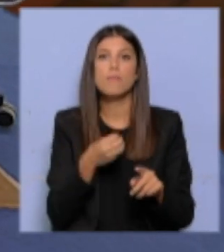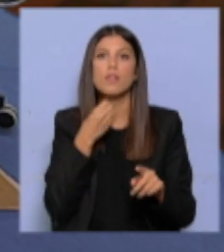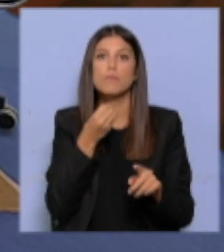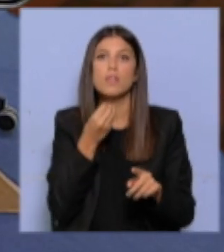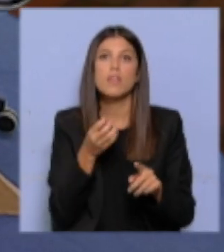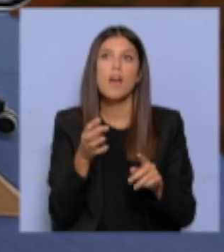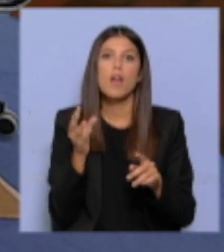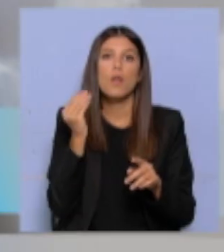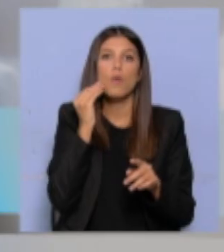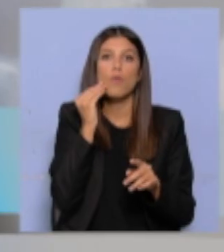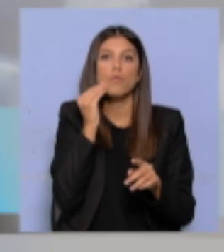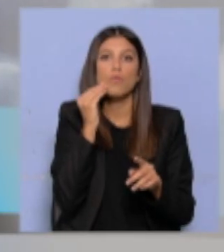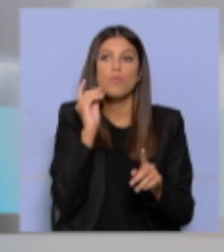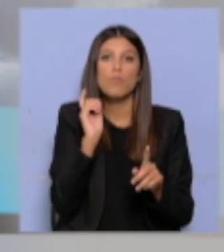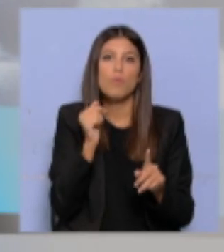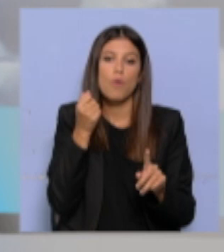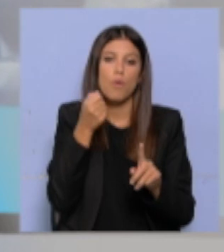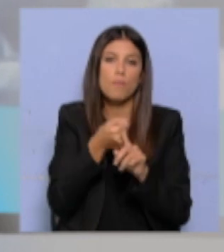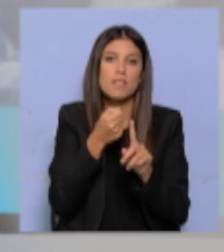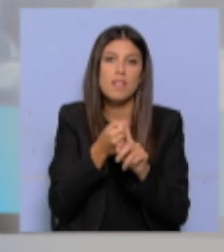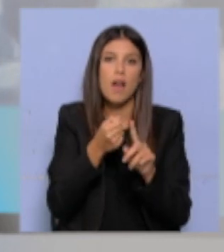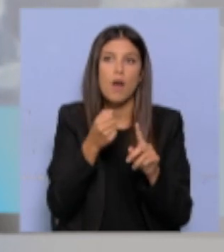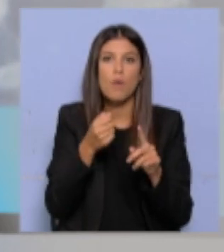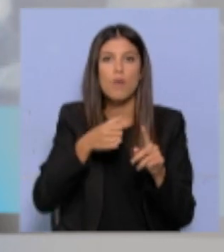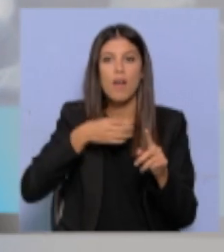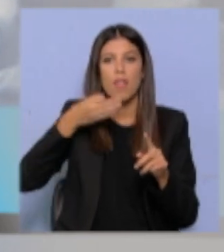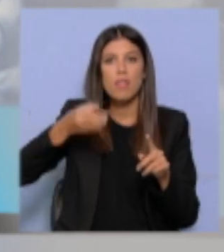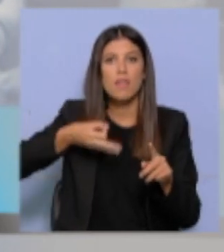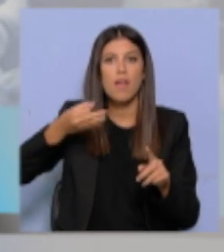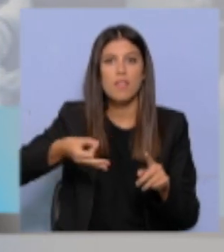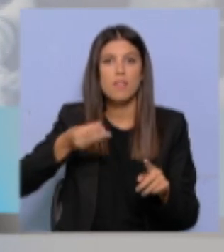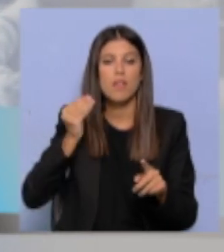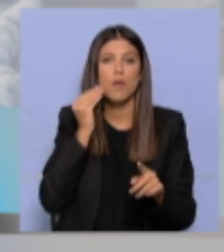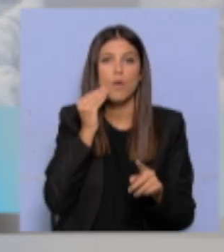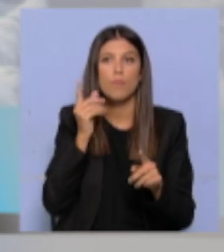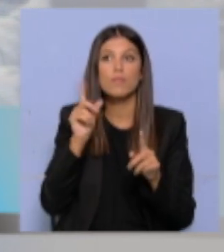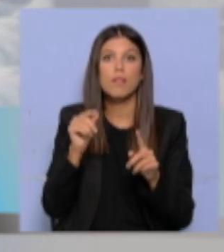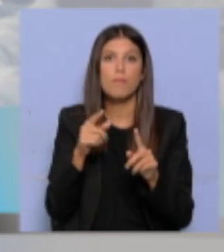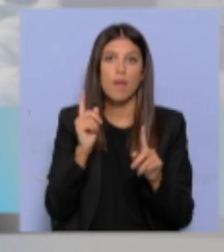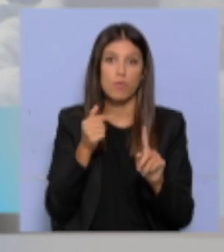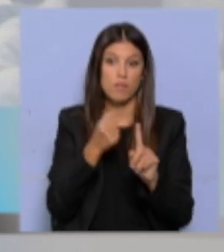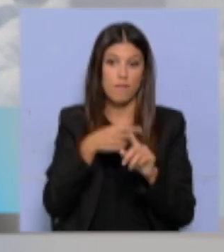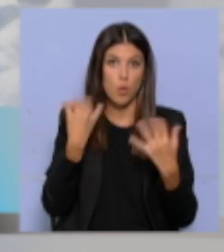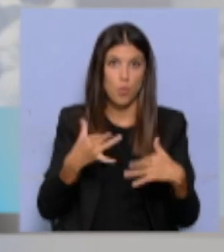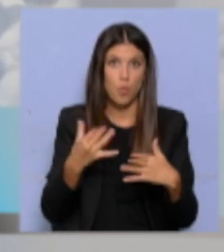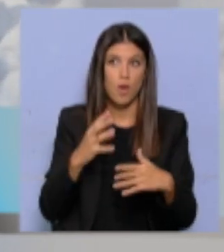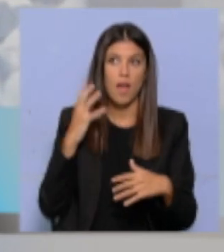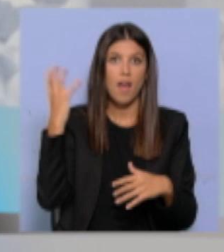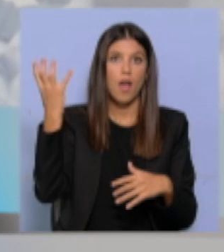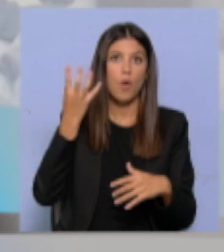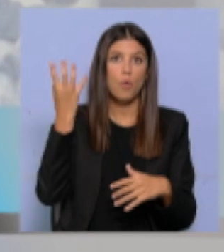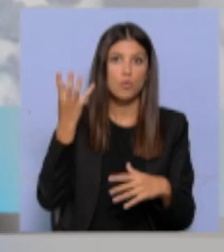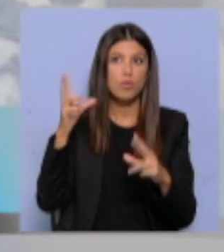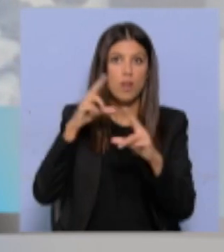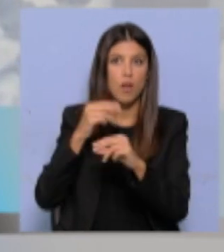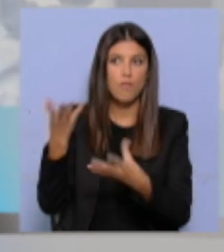cotidiano. Percebemos realmente este desafio da enculturação, do estar com aqueles